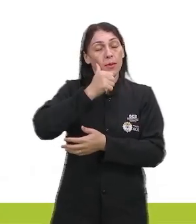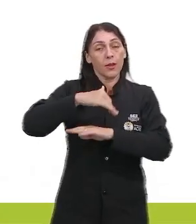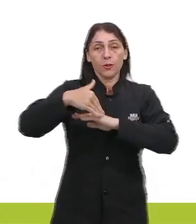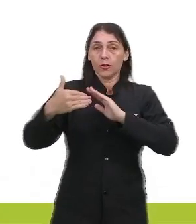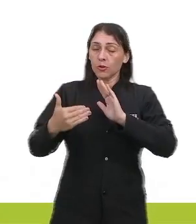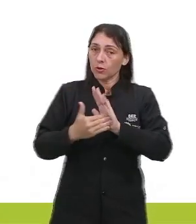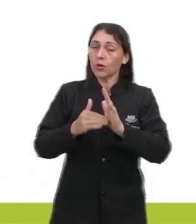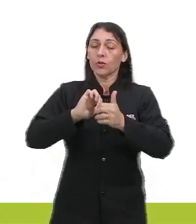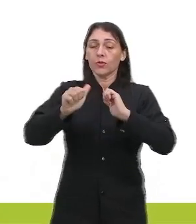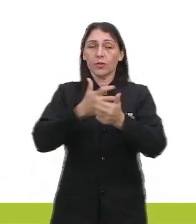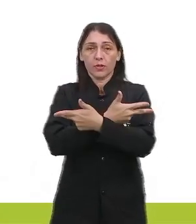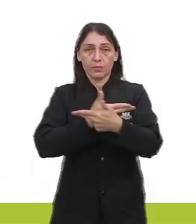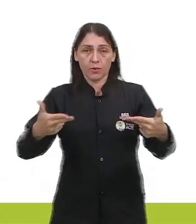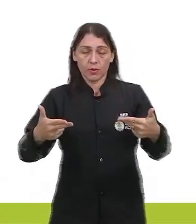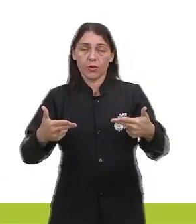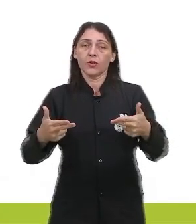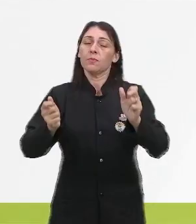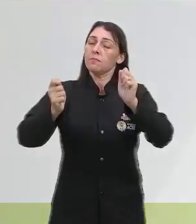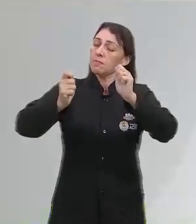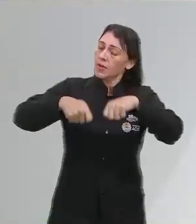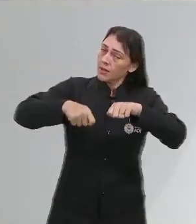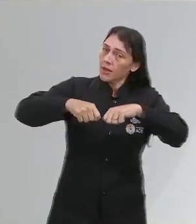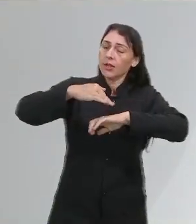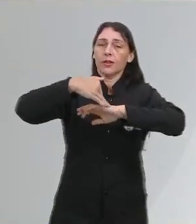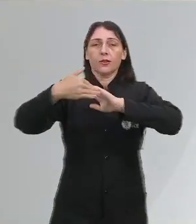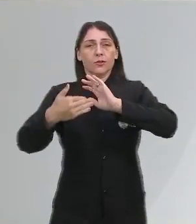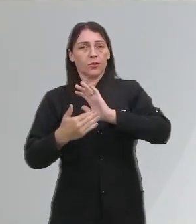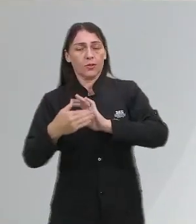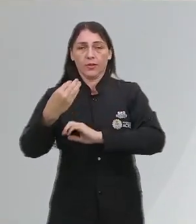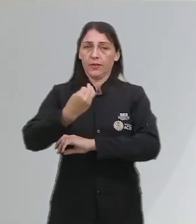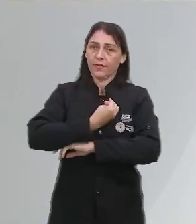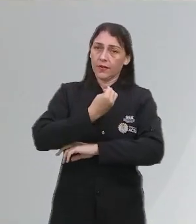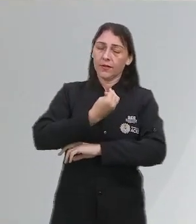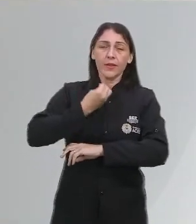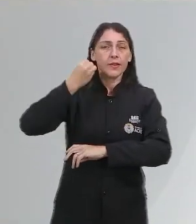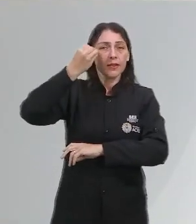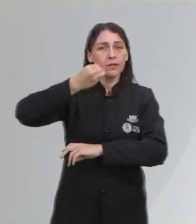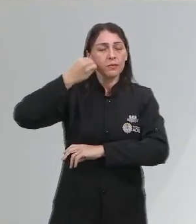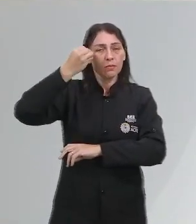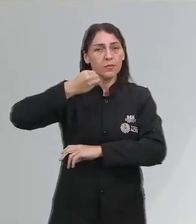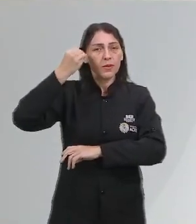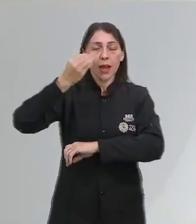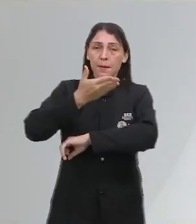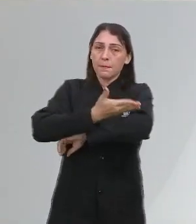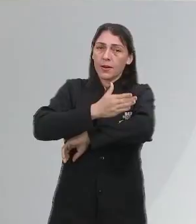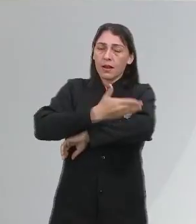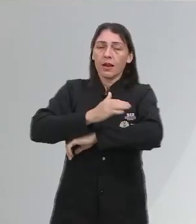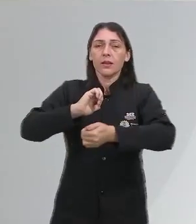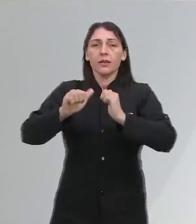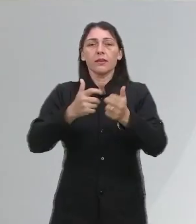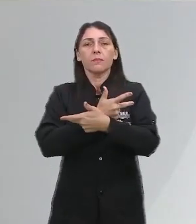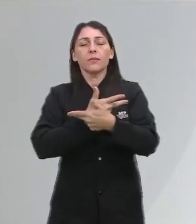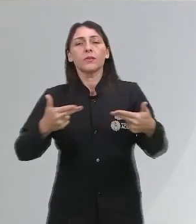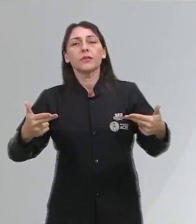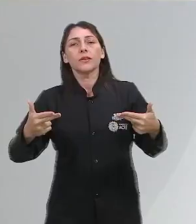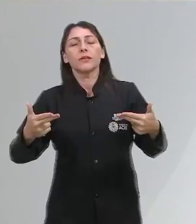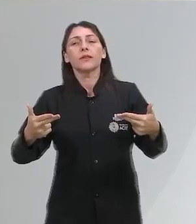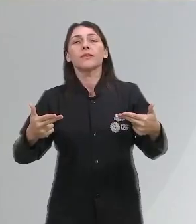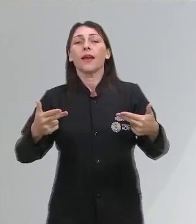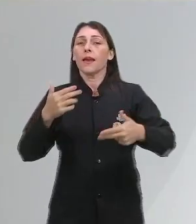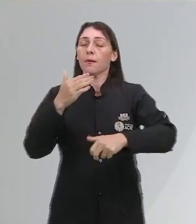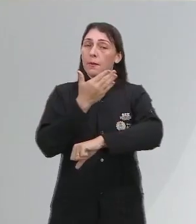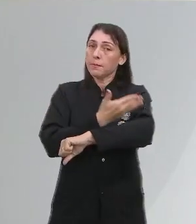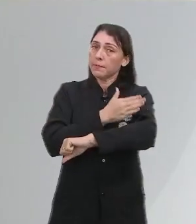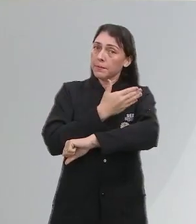os níveis esportivos, permitindo que todo mundo vivencie e experiencie. A prática esportiva, ela é uma